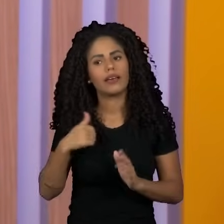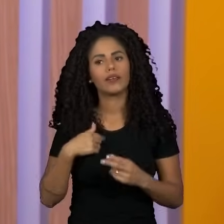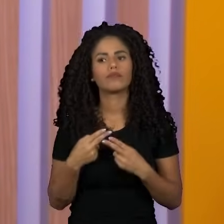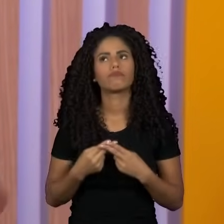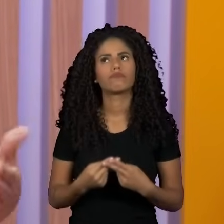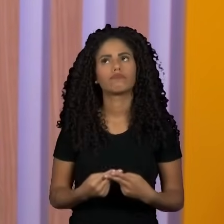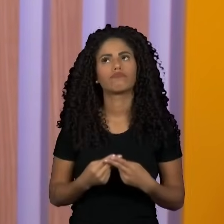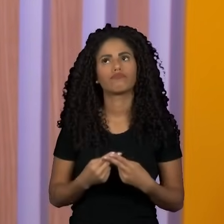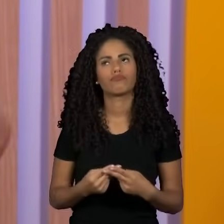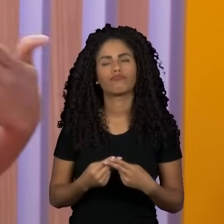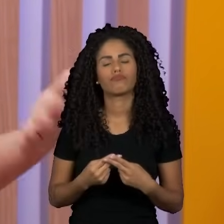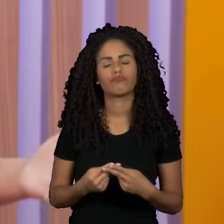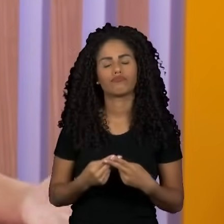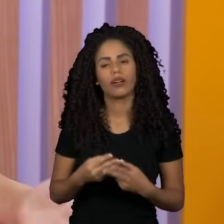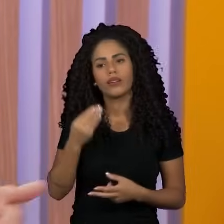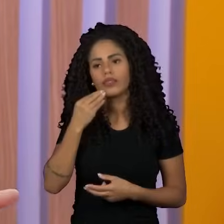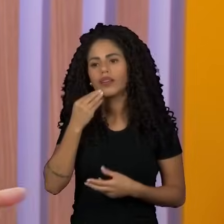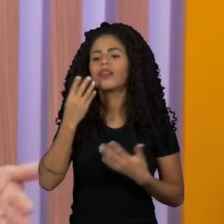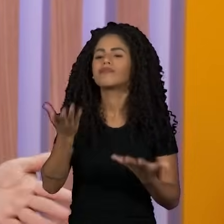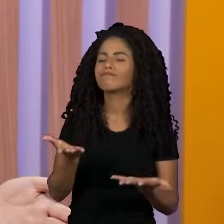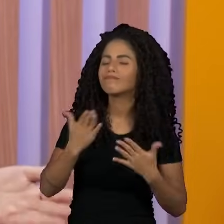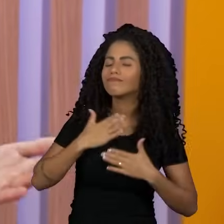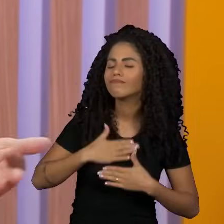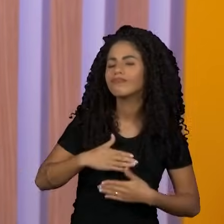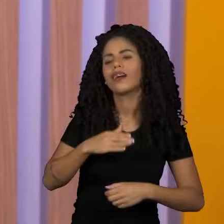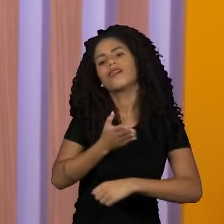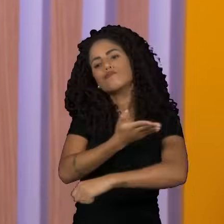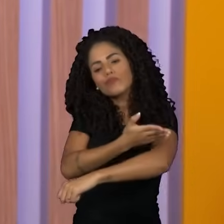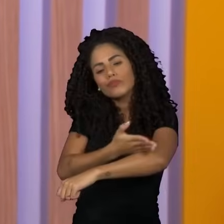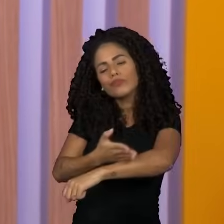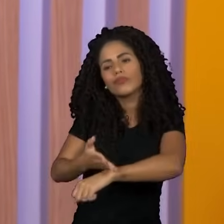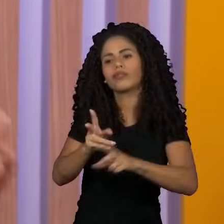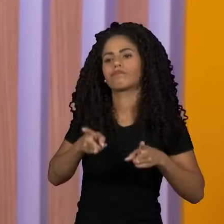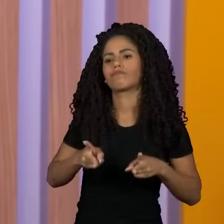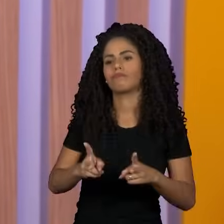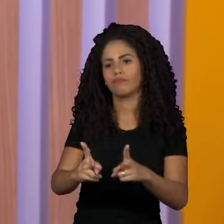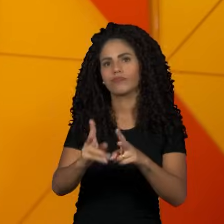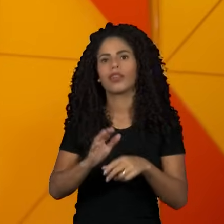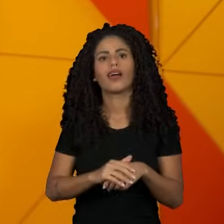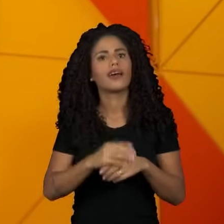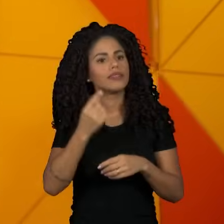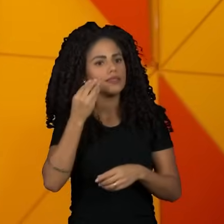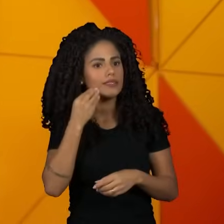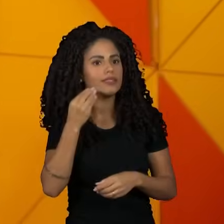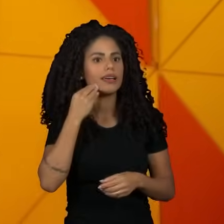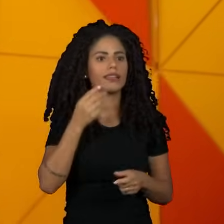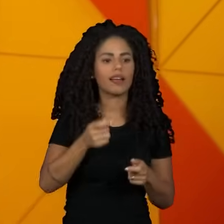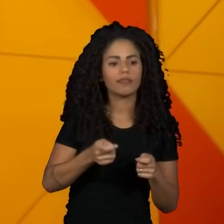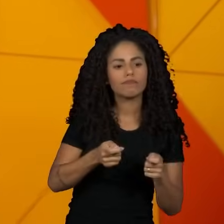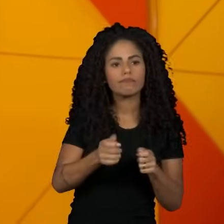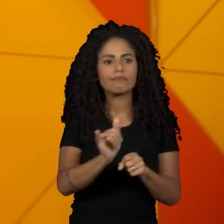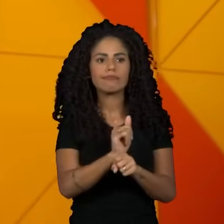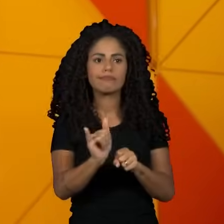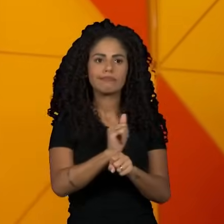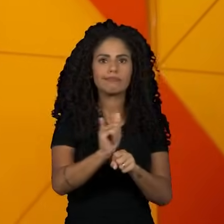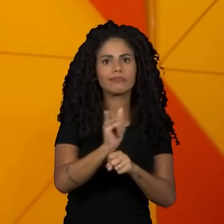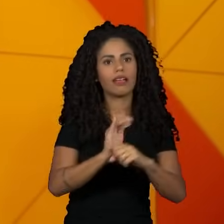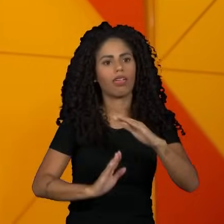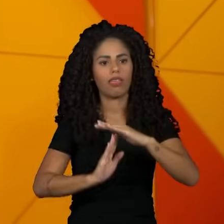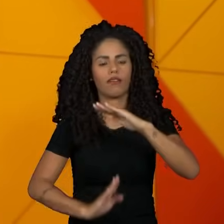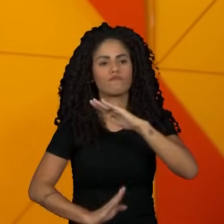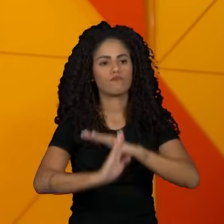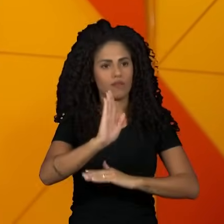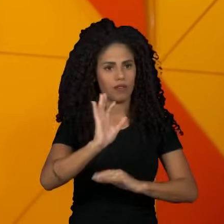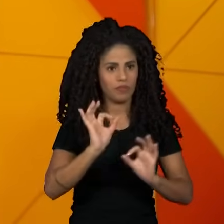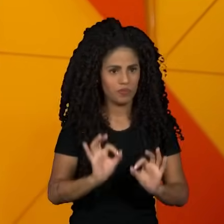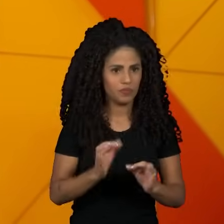paciência de se impor, ser assertiva, sendo educada. De descobrir como derrubar as barreiras que são colocadas no